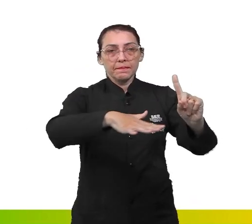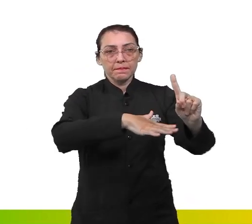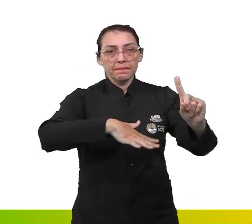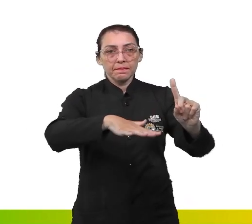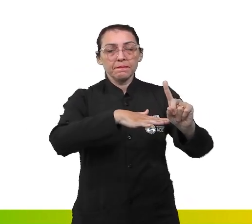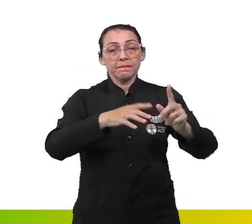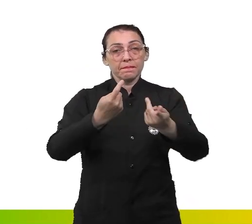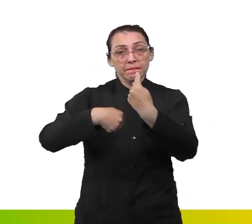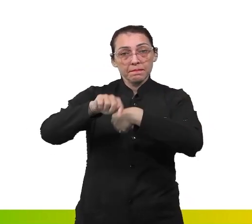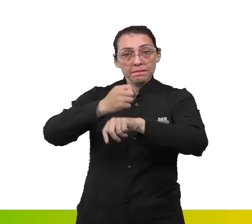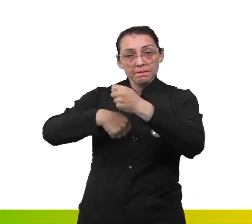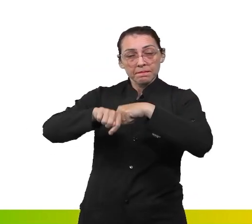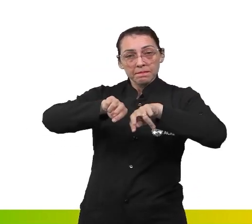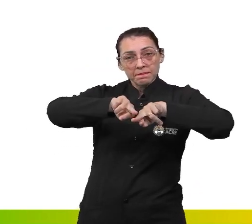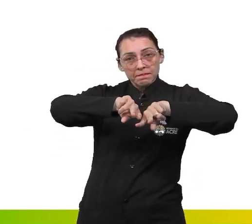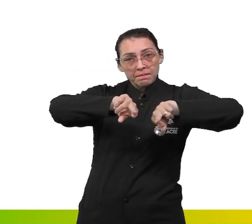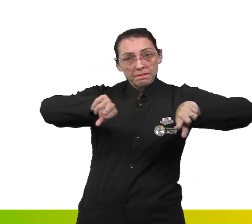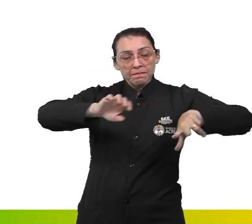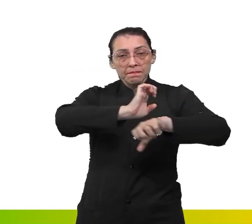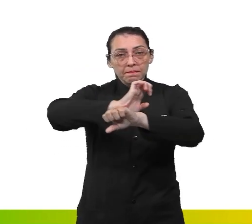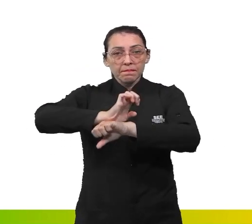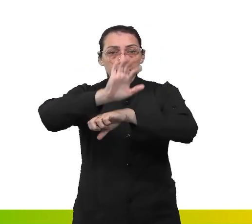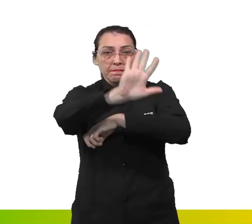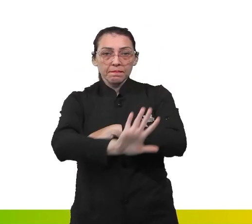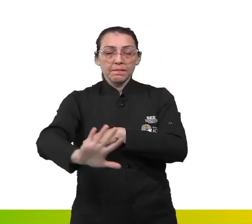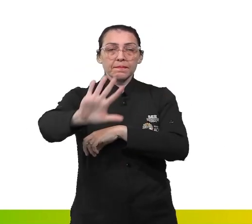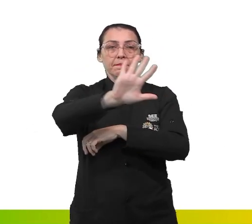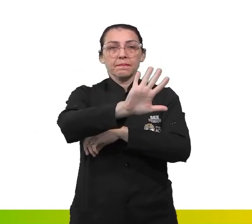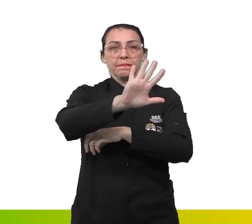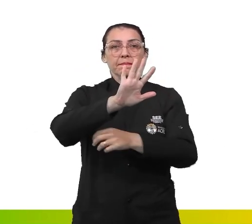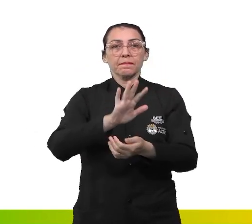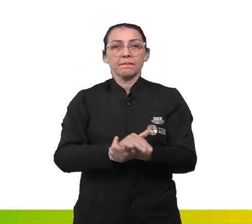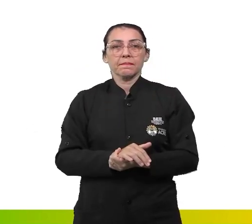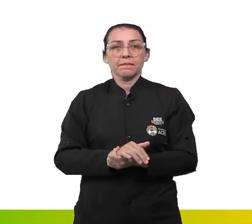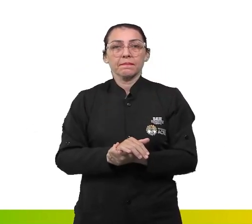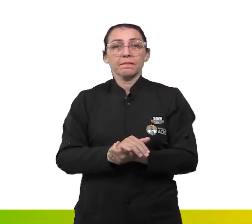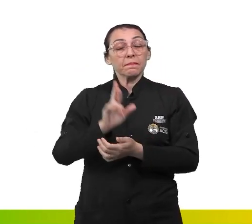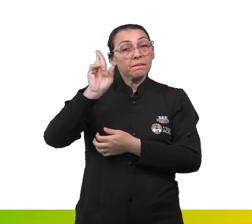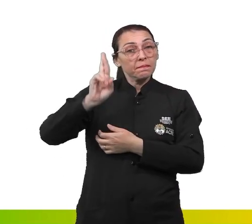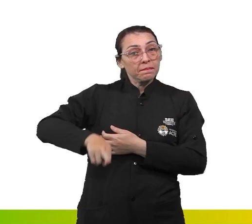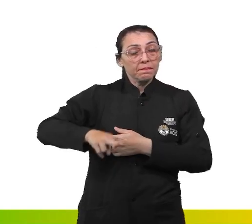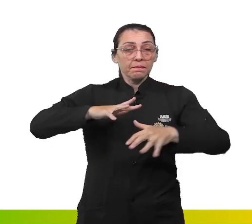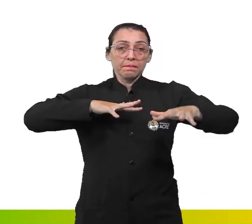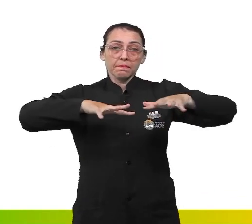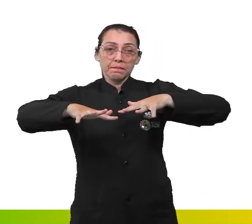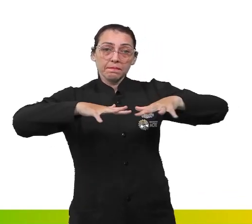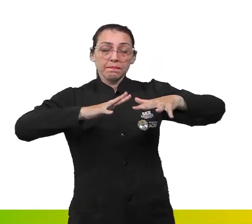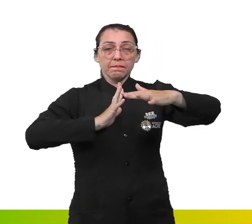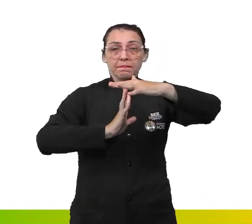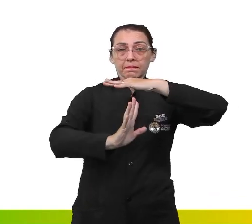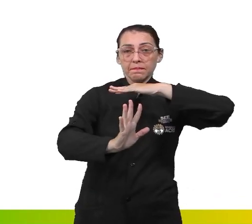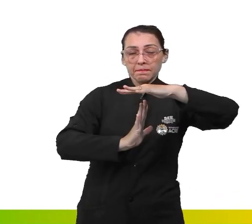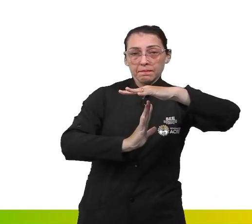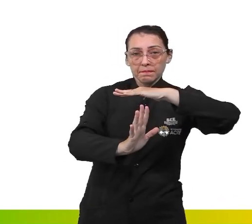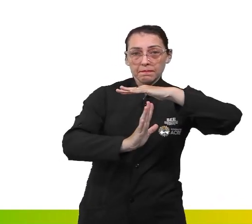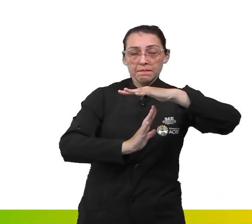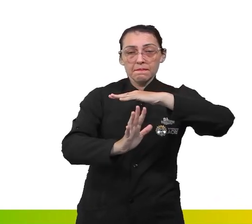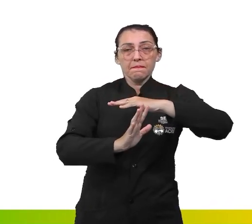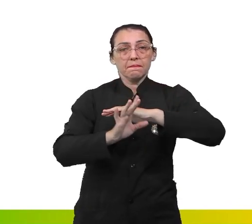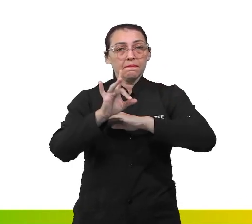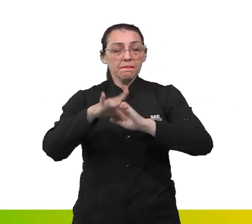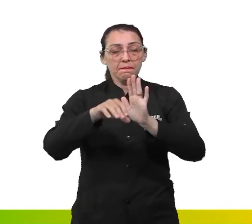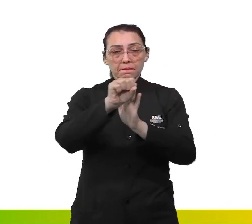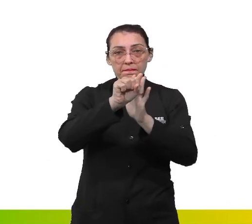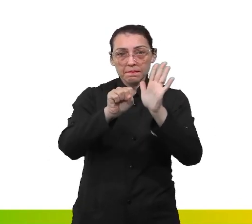e econômica de diversos estados nacionais. Uma razão para os movimentos migratórios nas